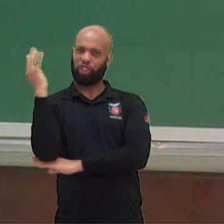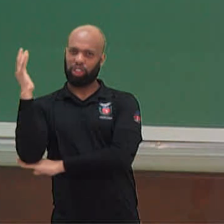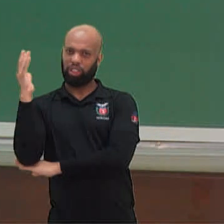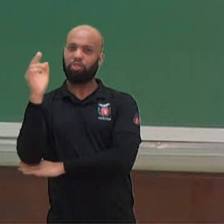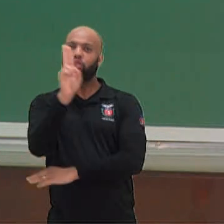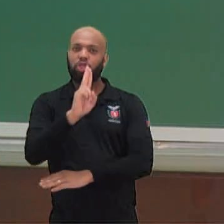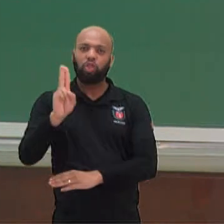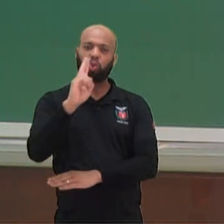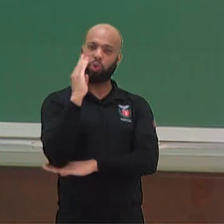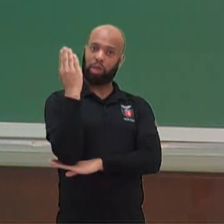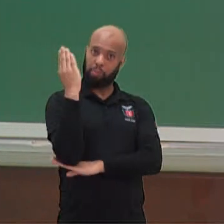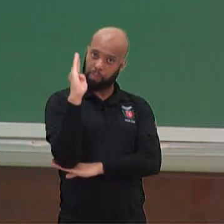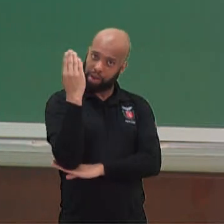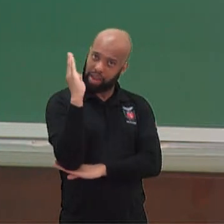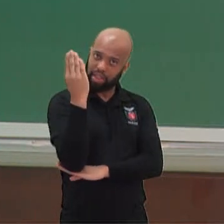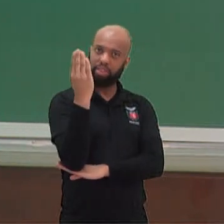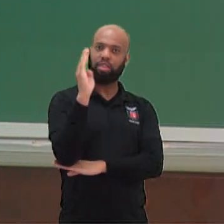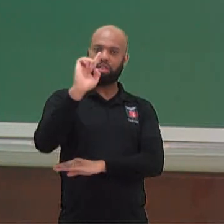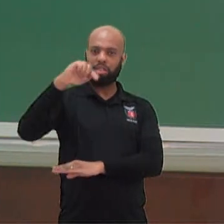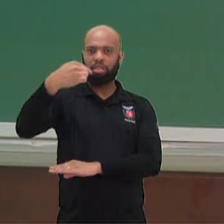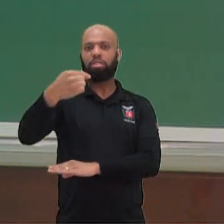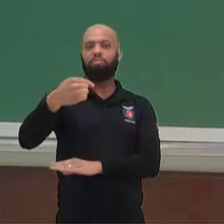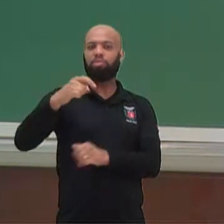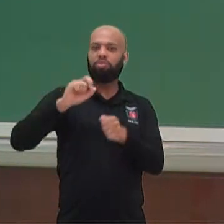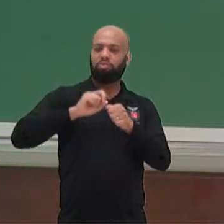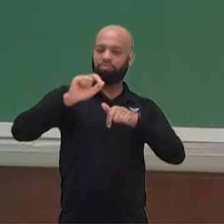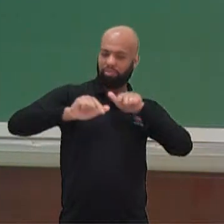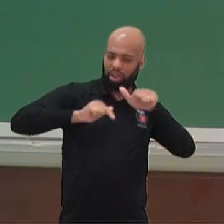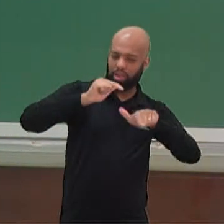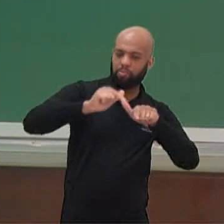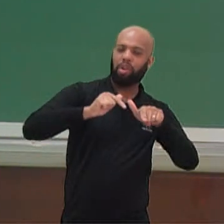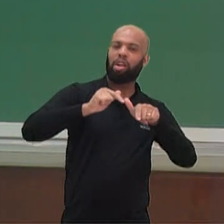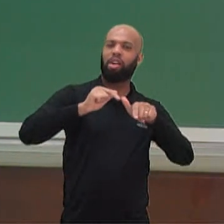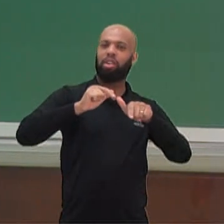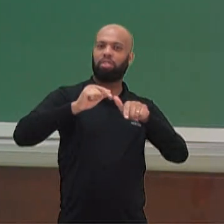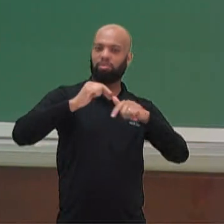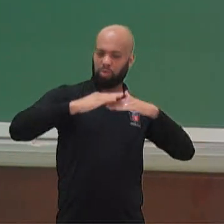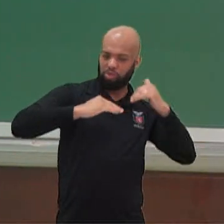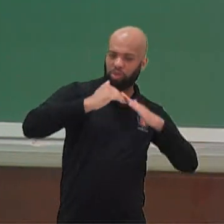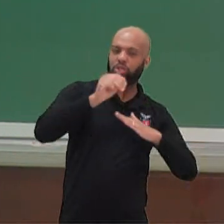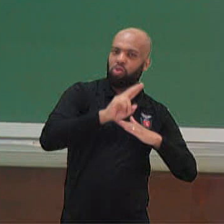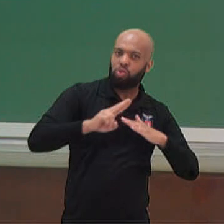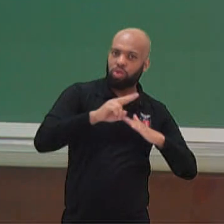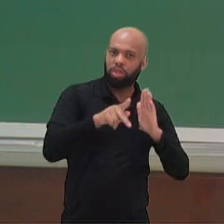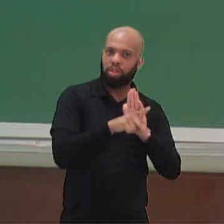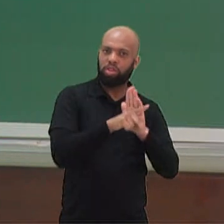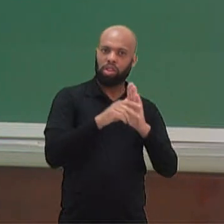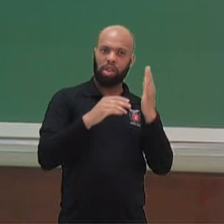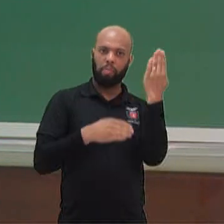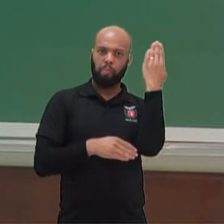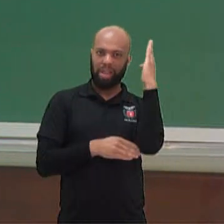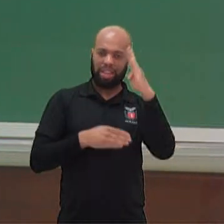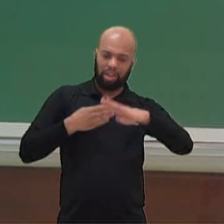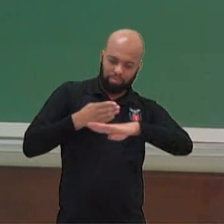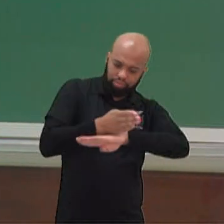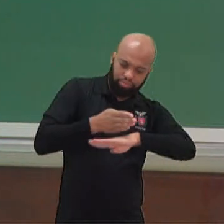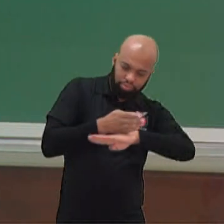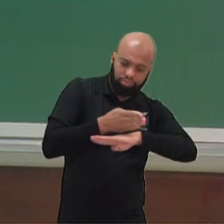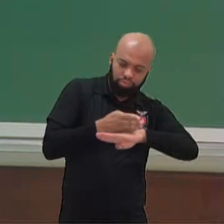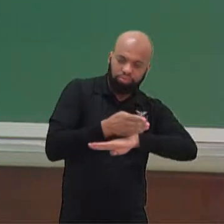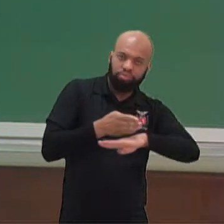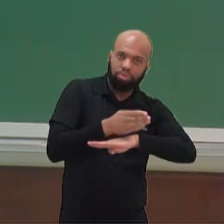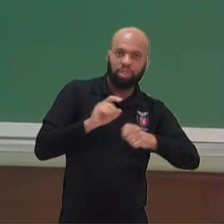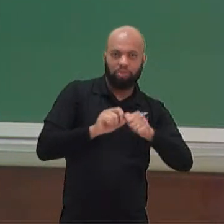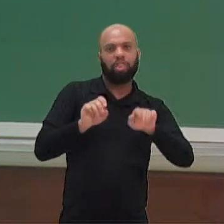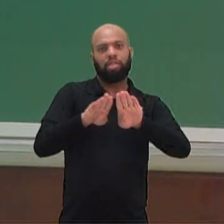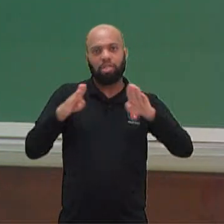na madeira, né? Então, é utilizado para a indústria, para a serraria. Nós temos também a exploração, né, para o papel,